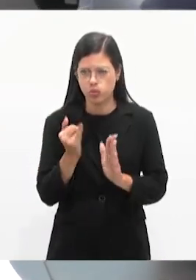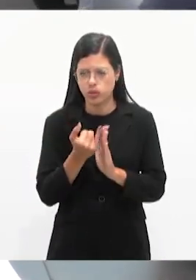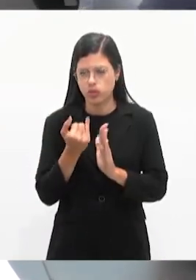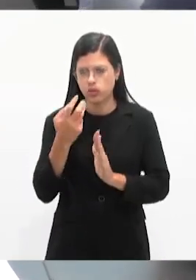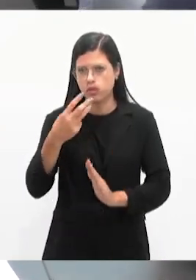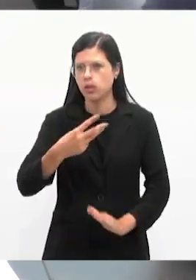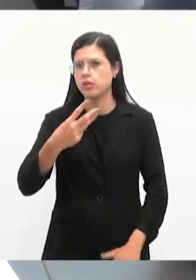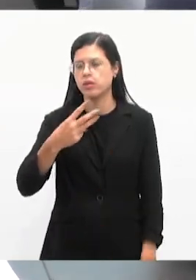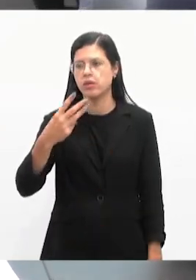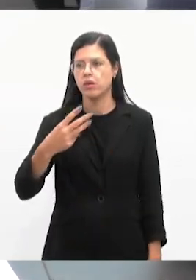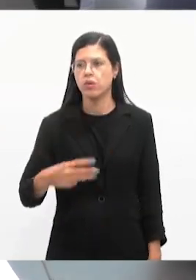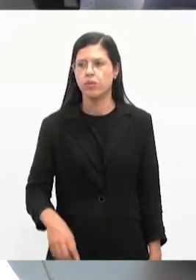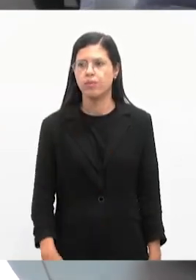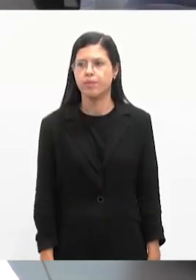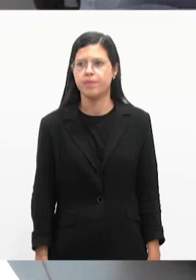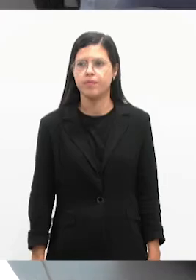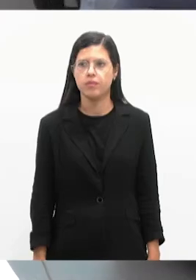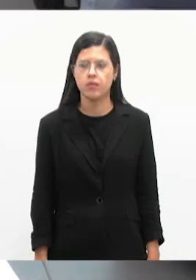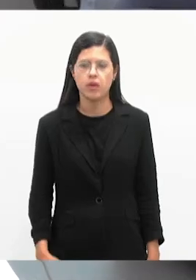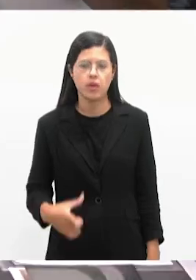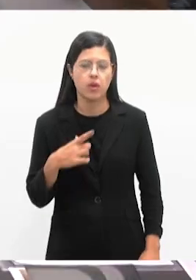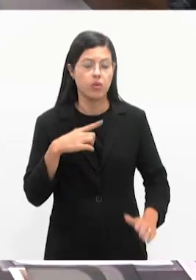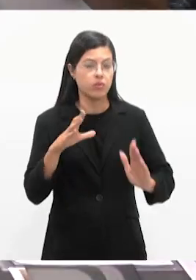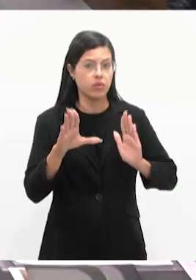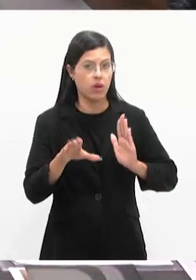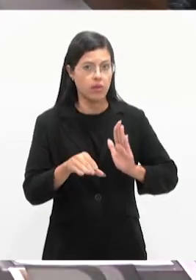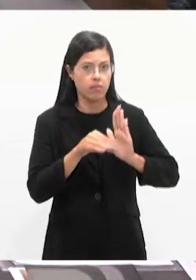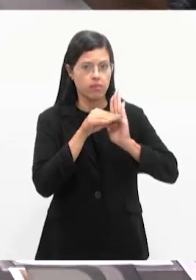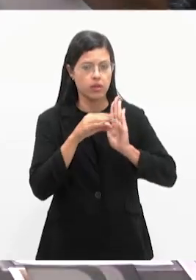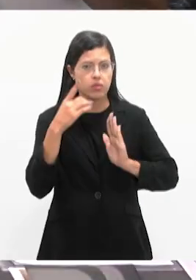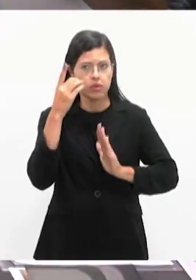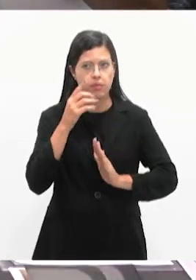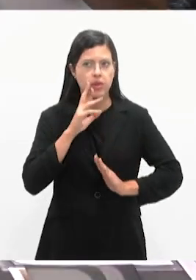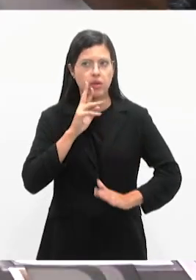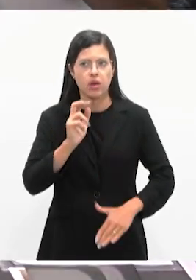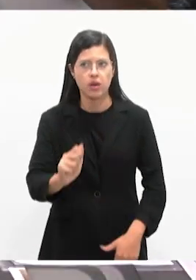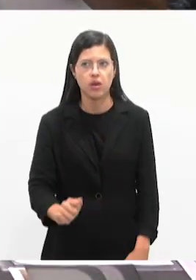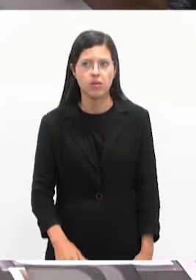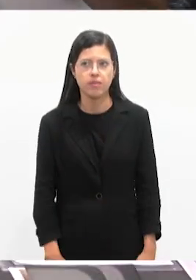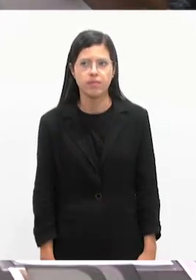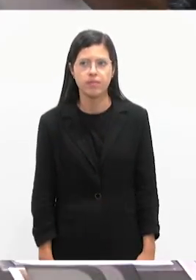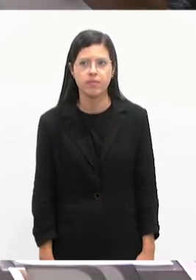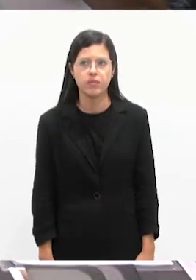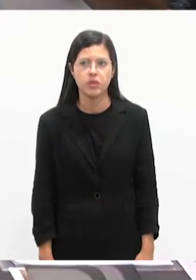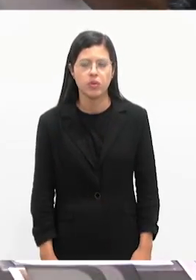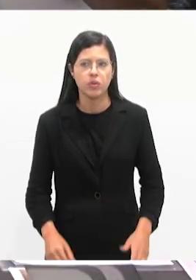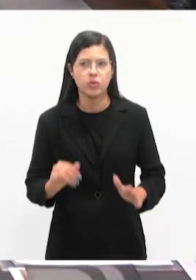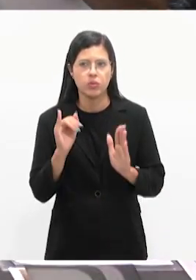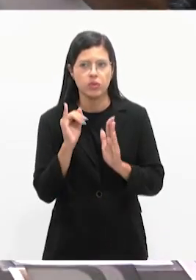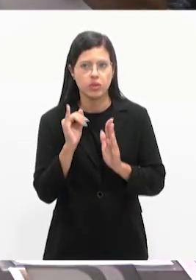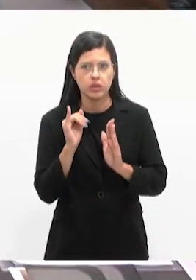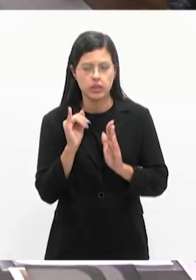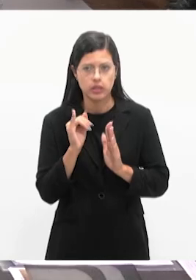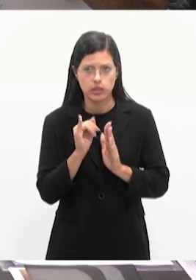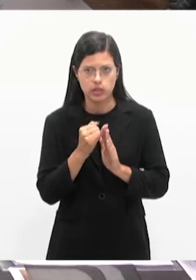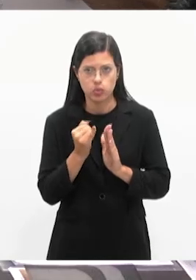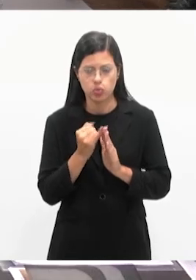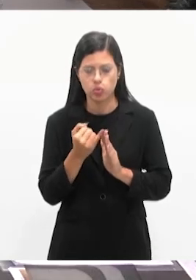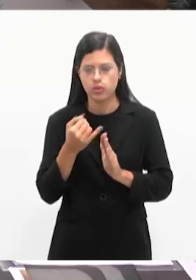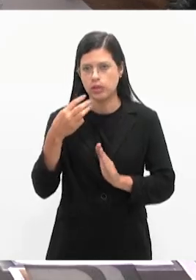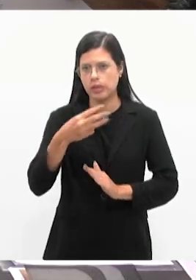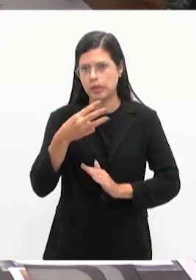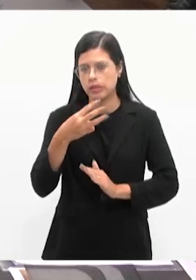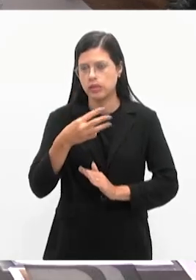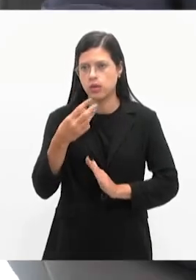Porque eu tenho aqui as emendas do deputado Rodrigo Amorim. Tá? Aí o inciso 3º passaria a ter